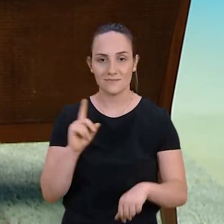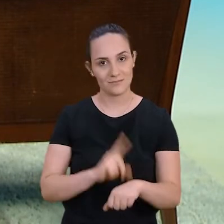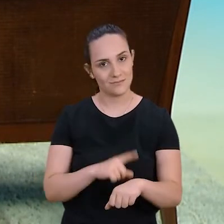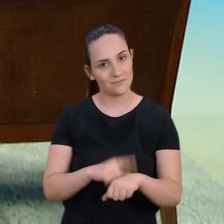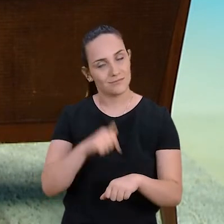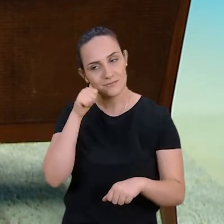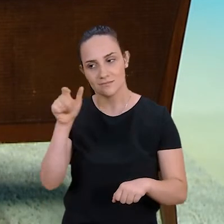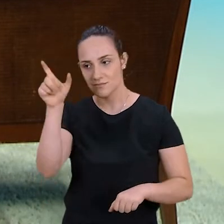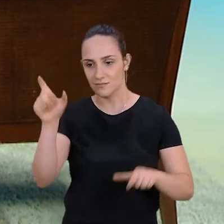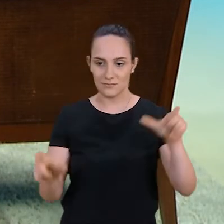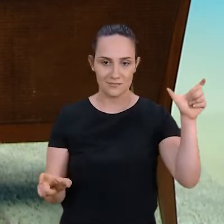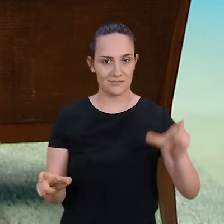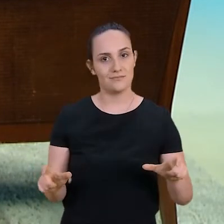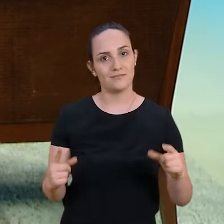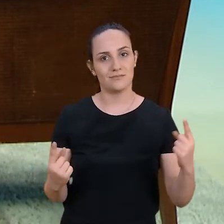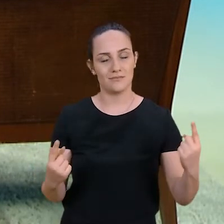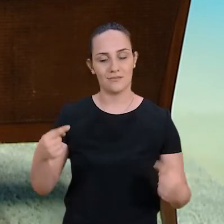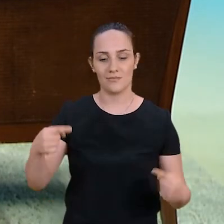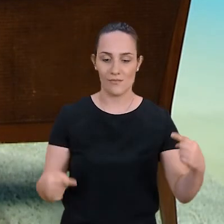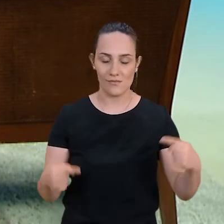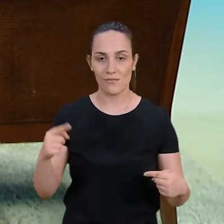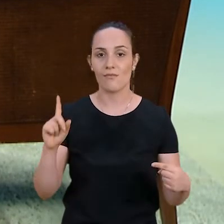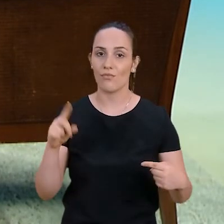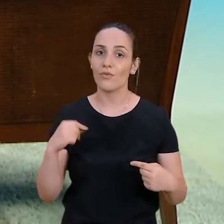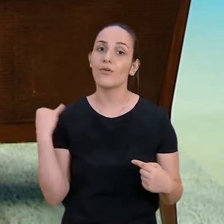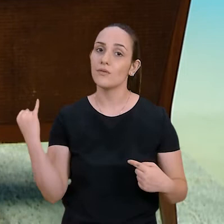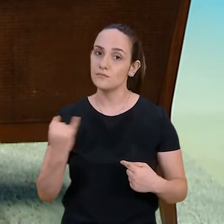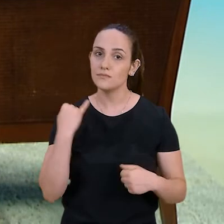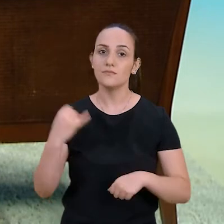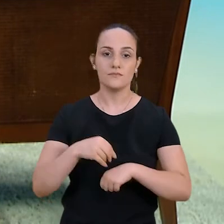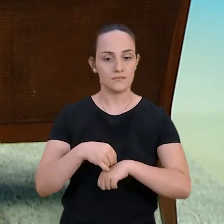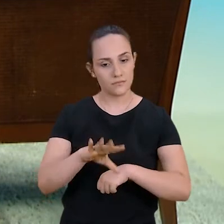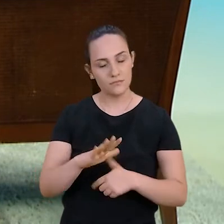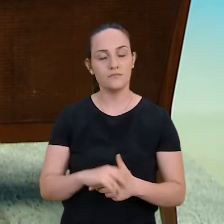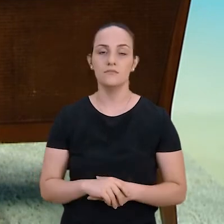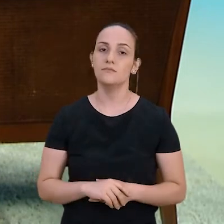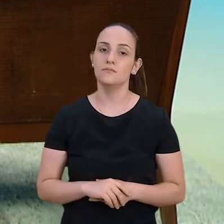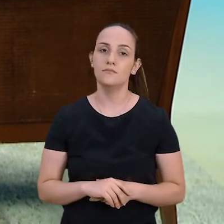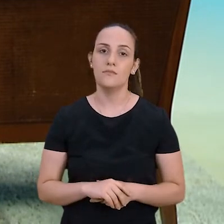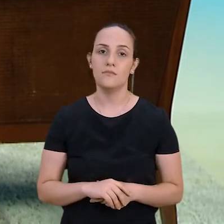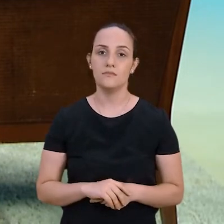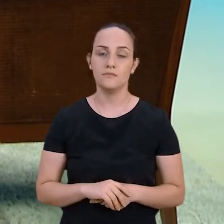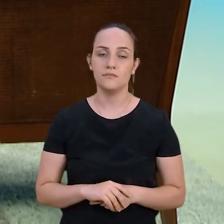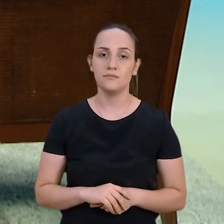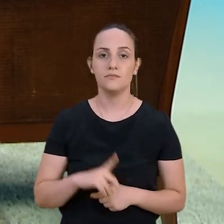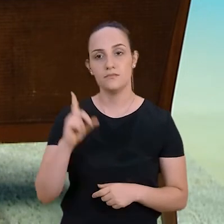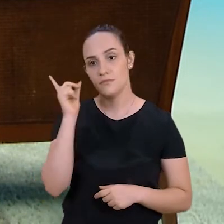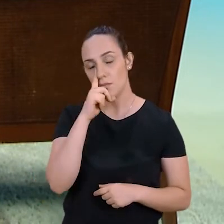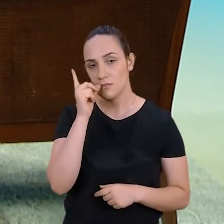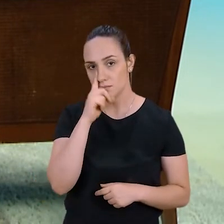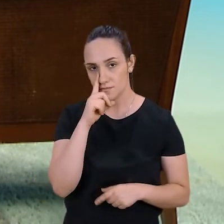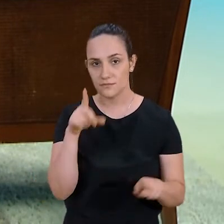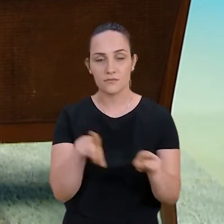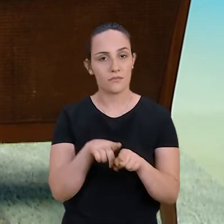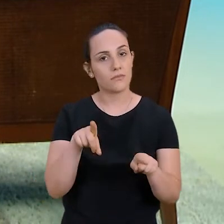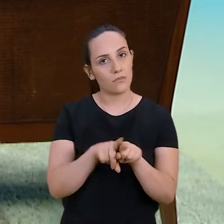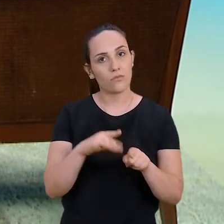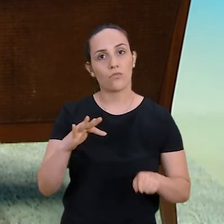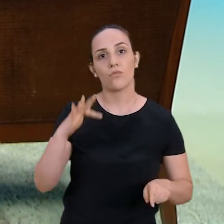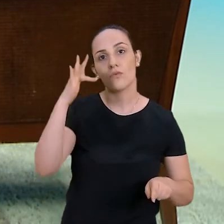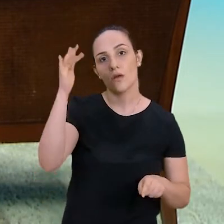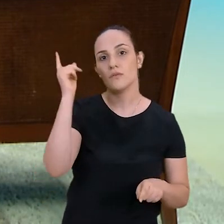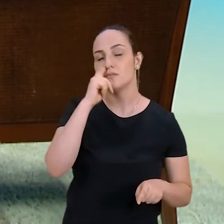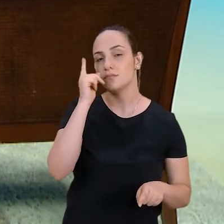do Mulheres em Debate, conversando, levando informação para outras mulheres, para as mães e para as